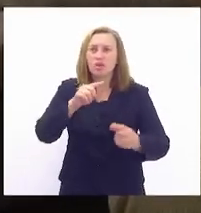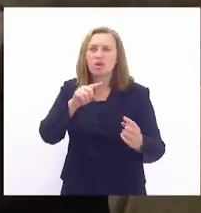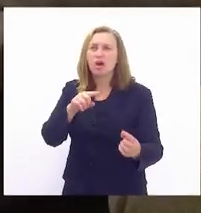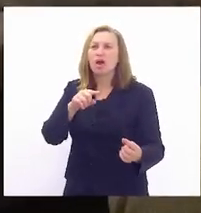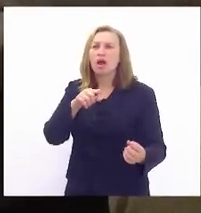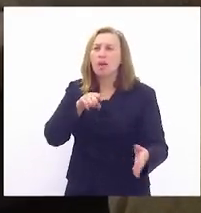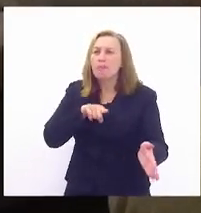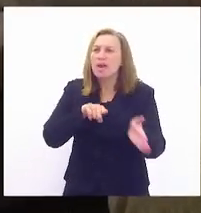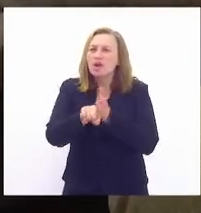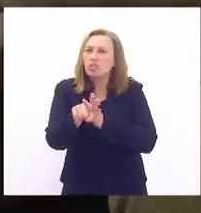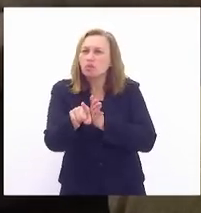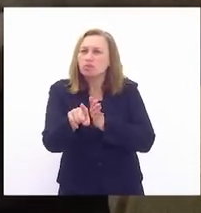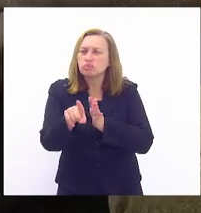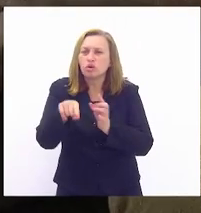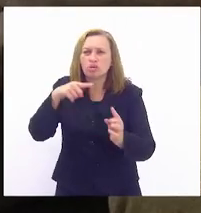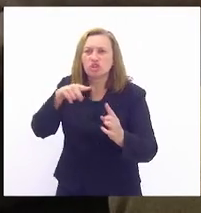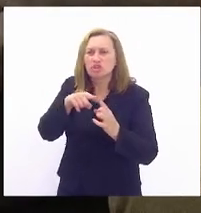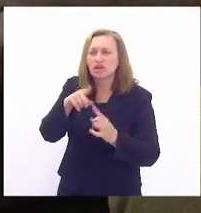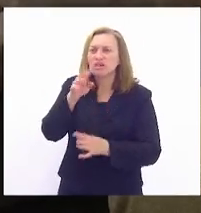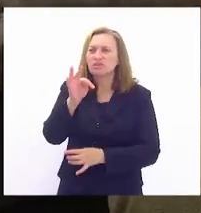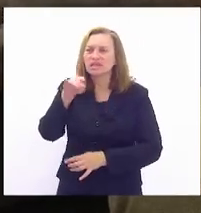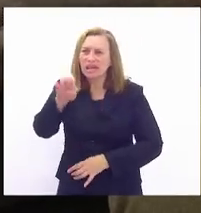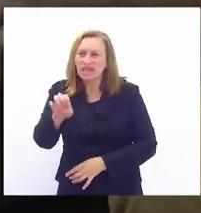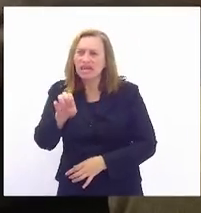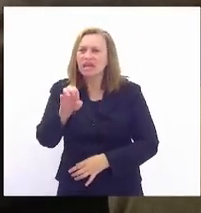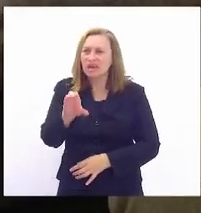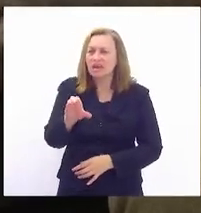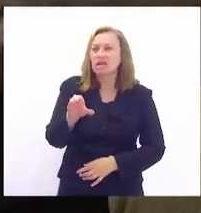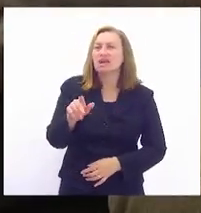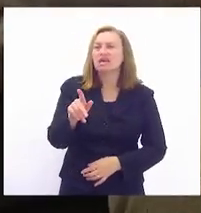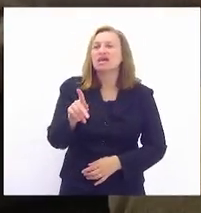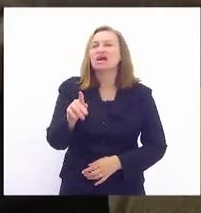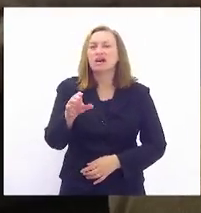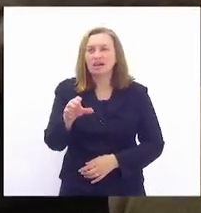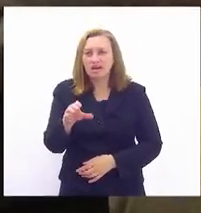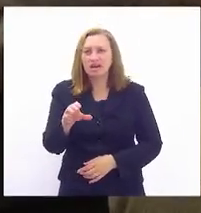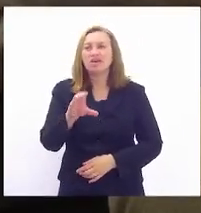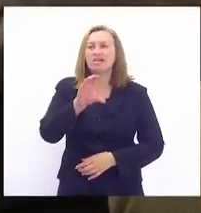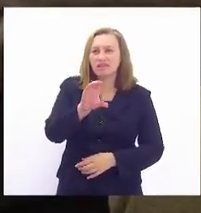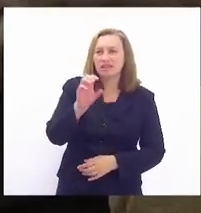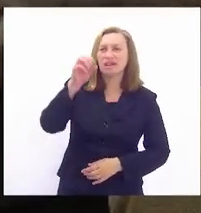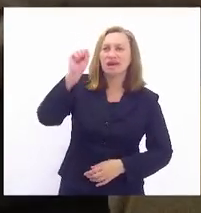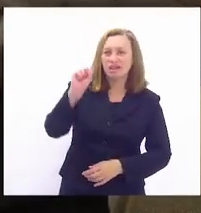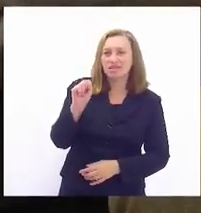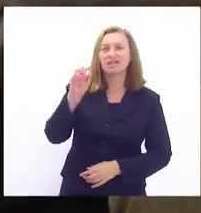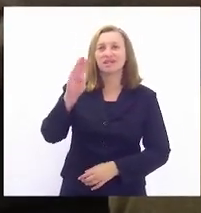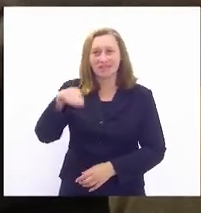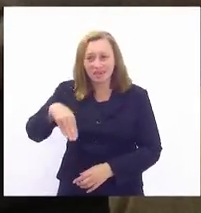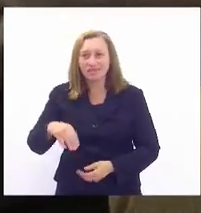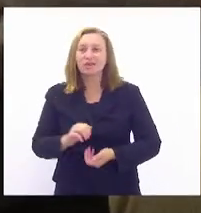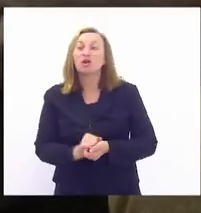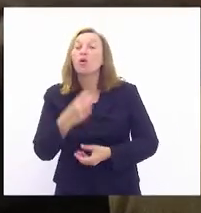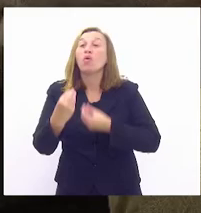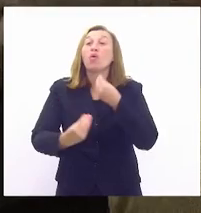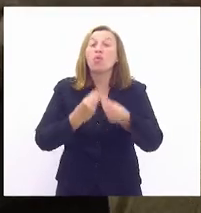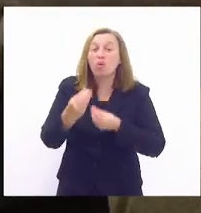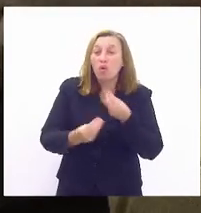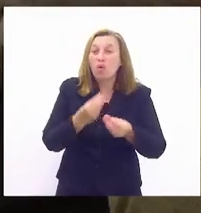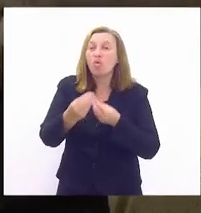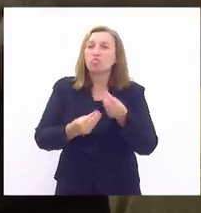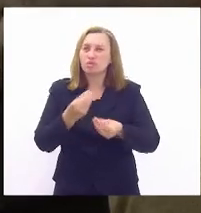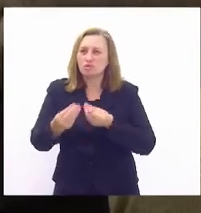relação ao TAC da CSN, o que que o TAC vem cumprindo e como ele vem